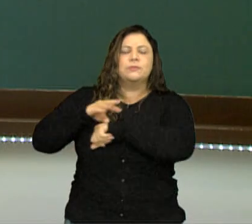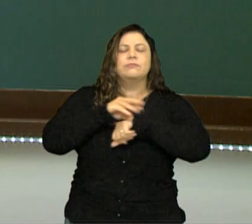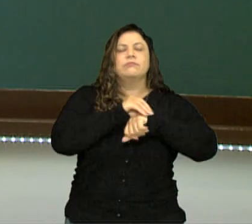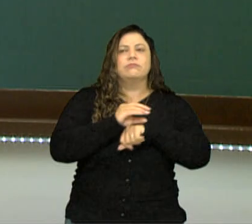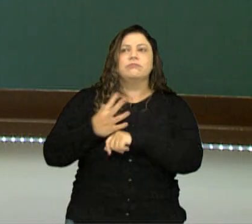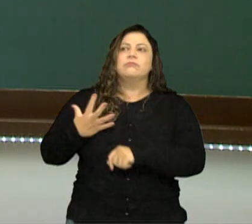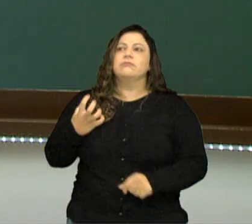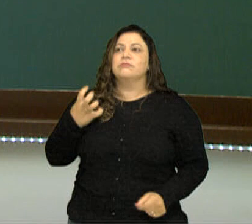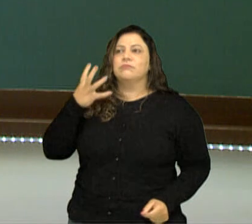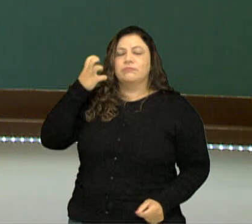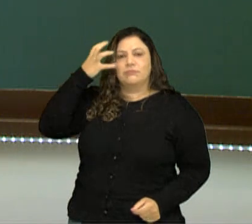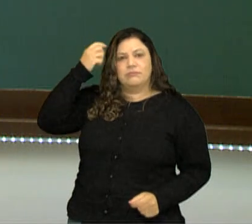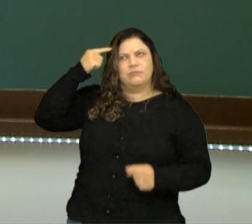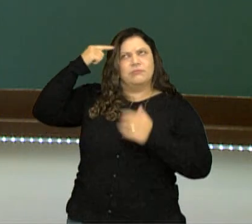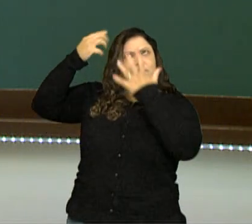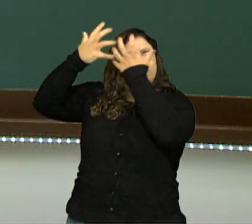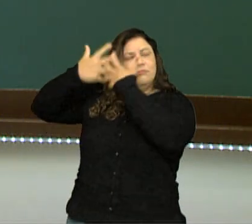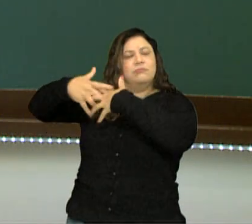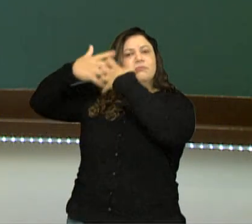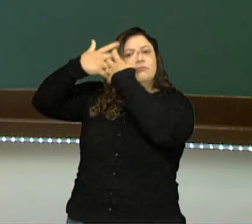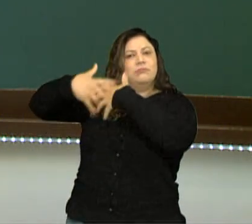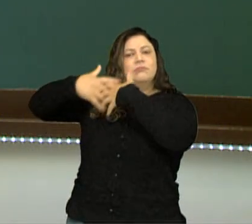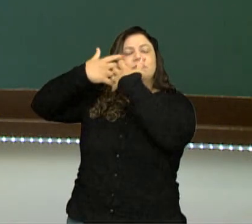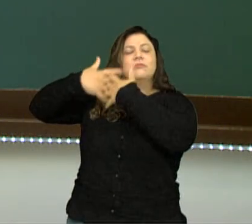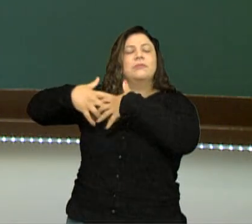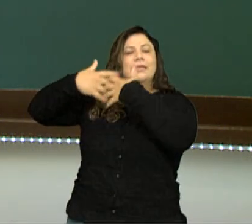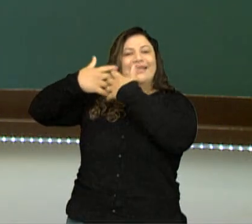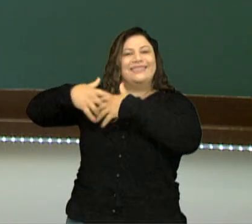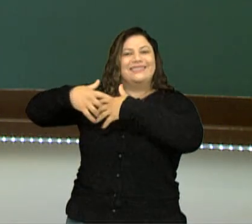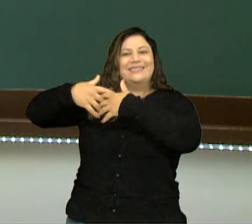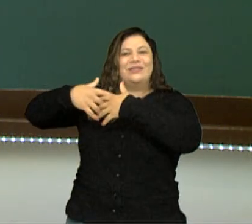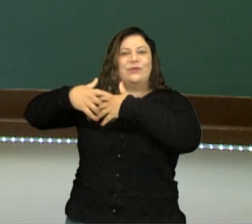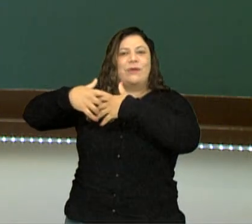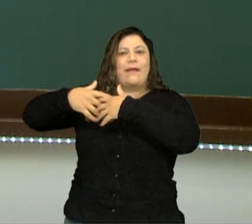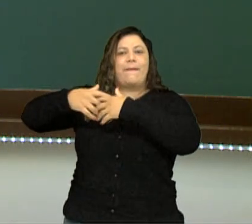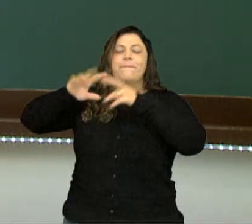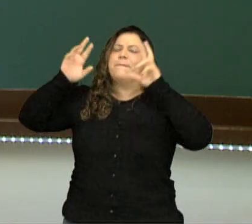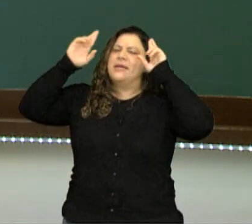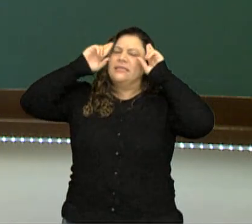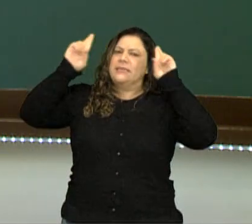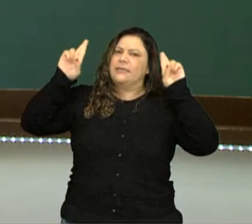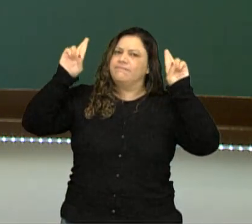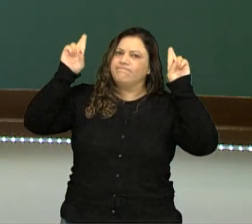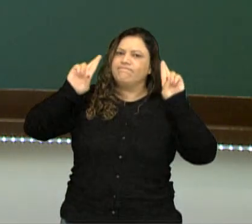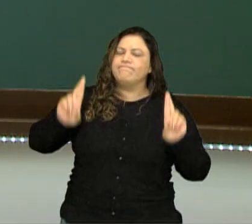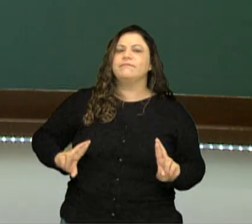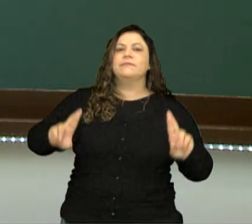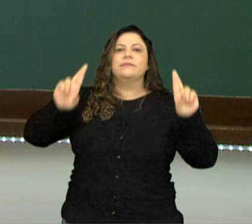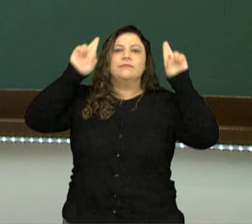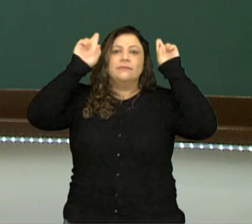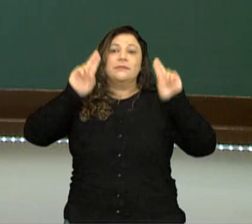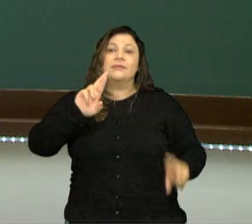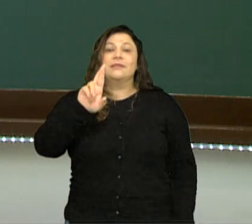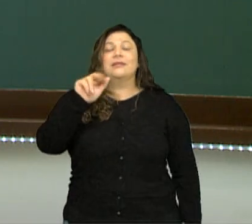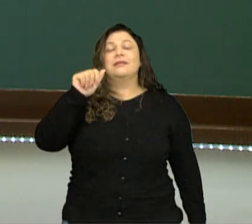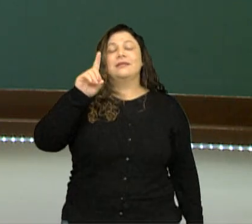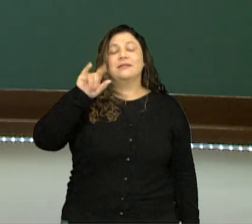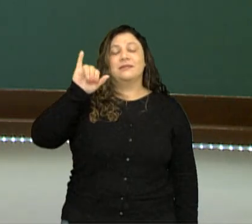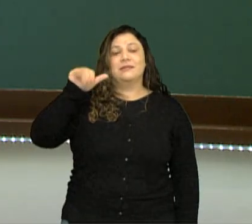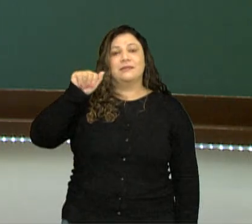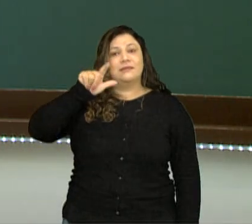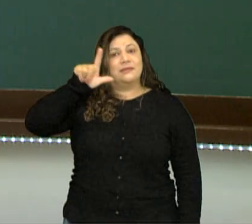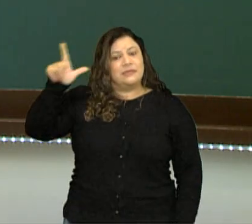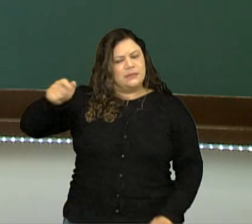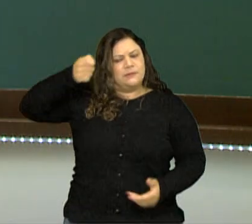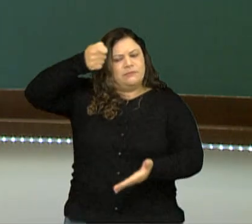um filósofo racionalista, mas ele é um racionalista radical, tá? No sentido de que ele